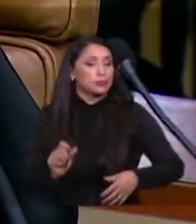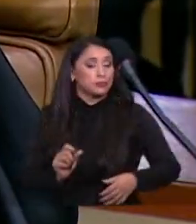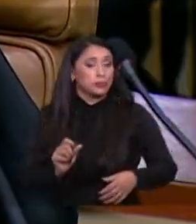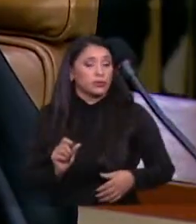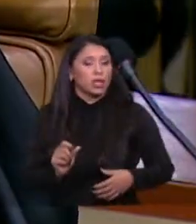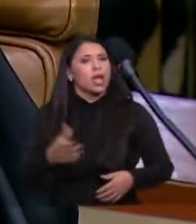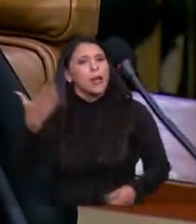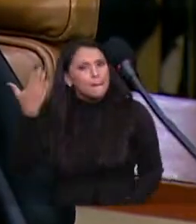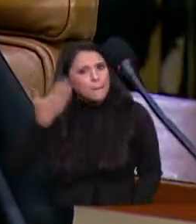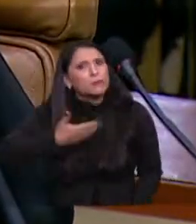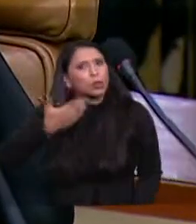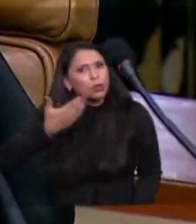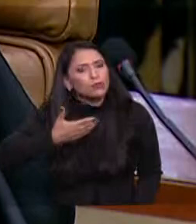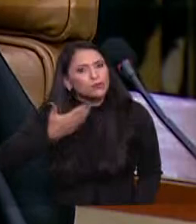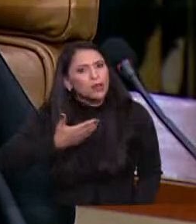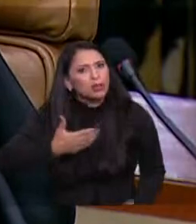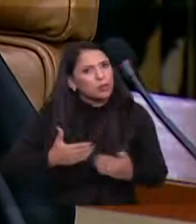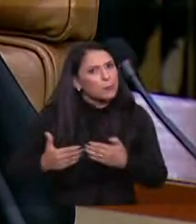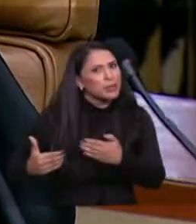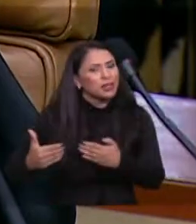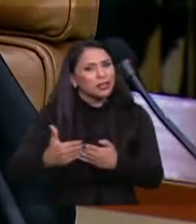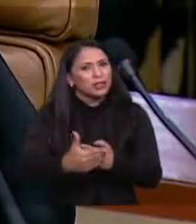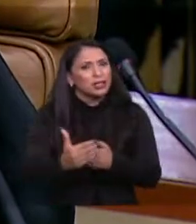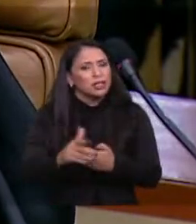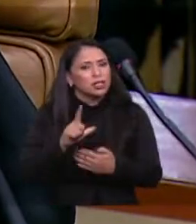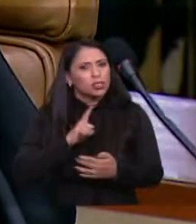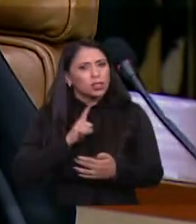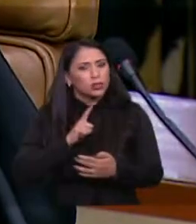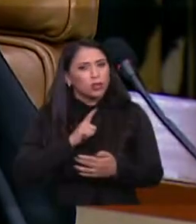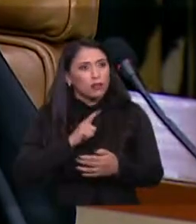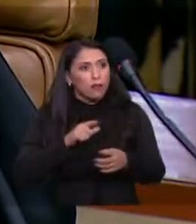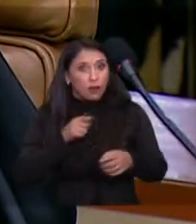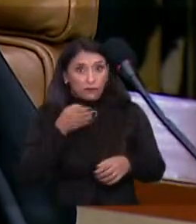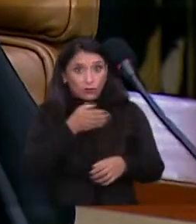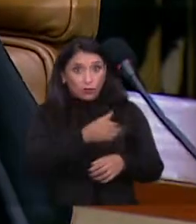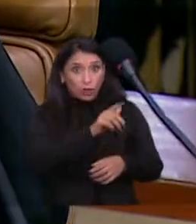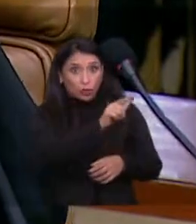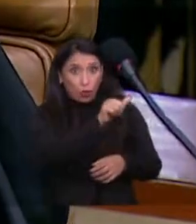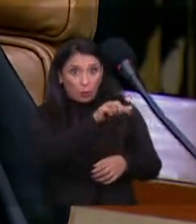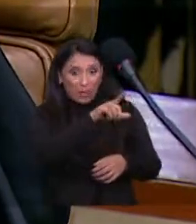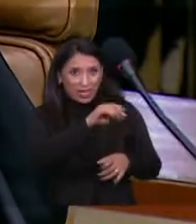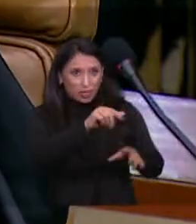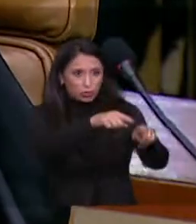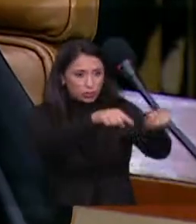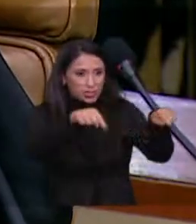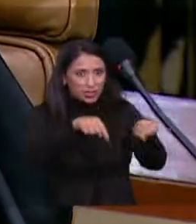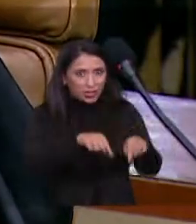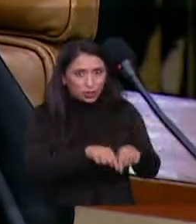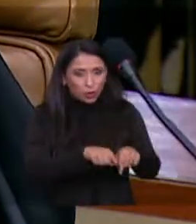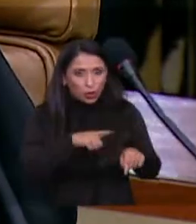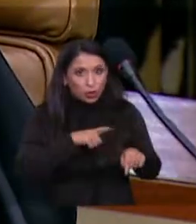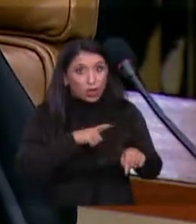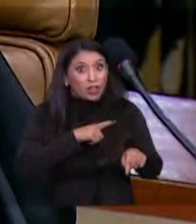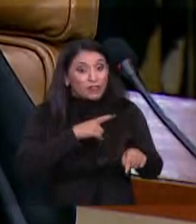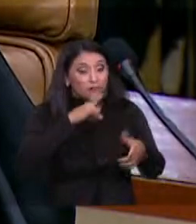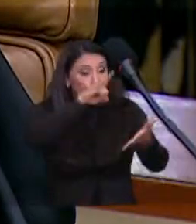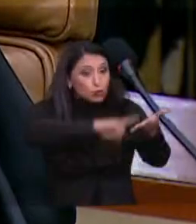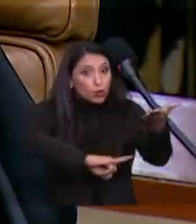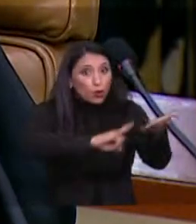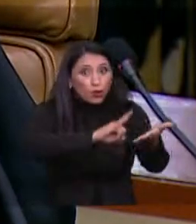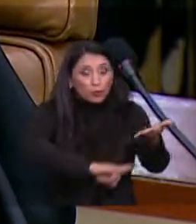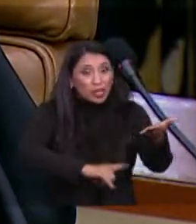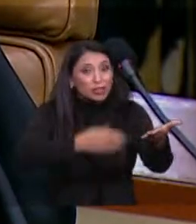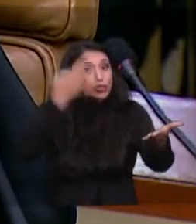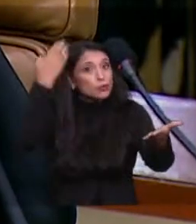devidamente comprovado a partir da apreensão no escritório de Alberto e o chefe tô comprovante de depósito